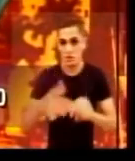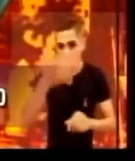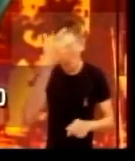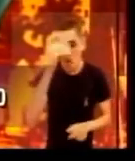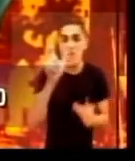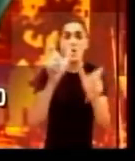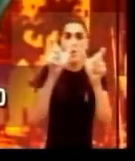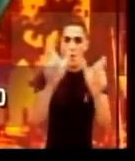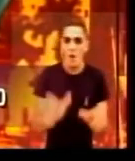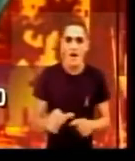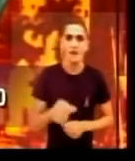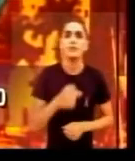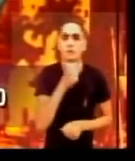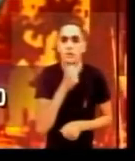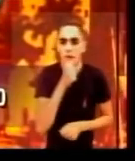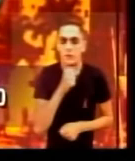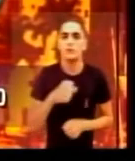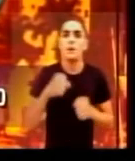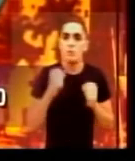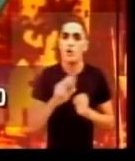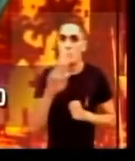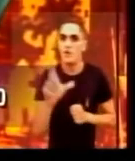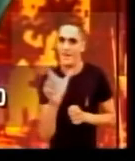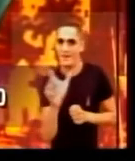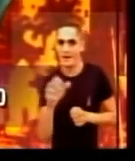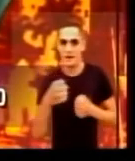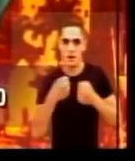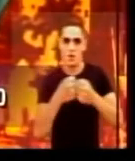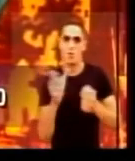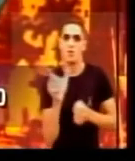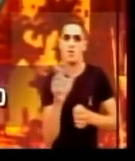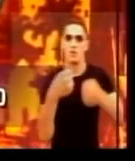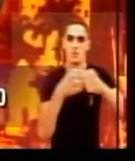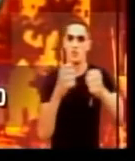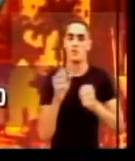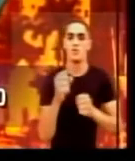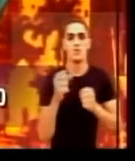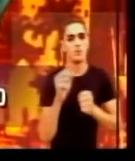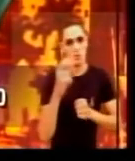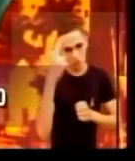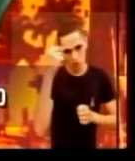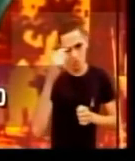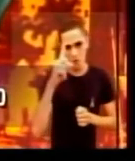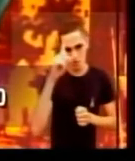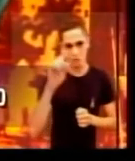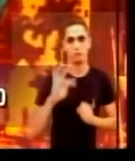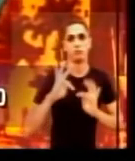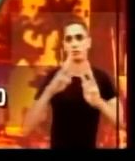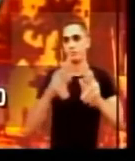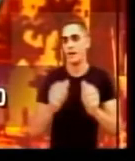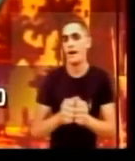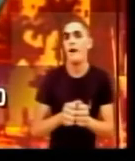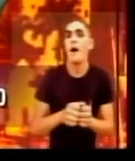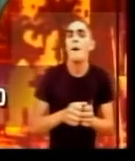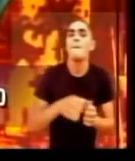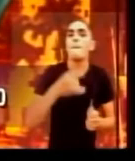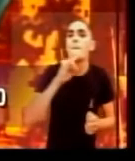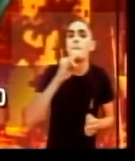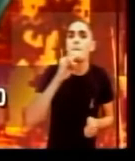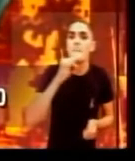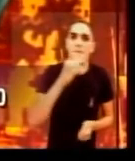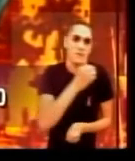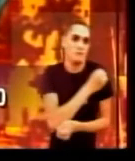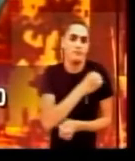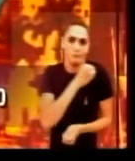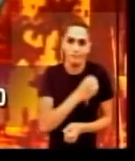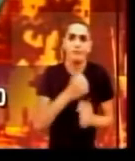As demais restrições permanecem. Quanto a bebidas alcoólicas, permanece a restrição de venda após as 8